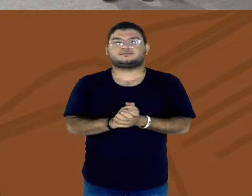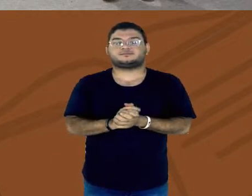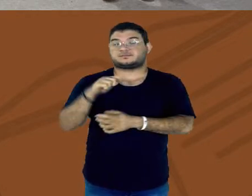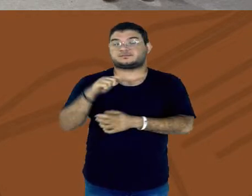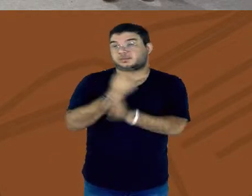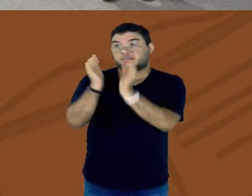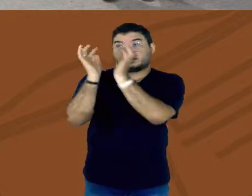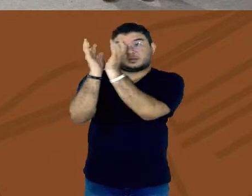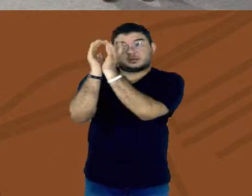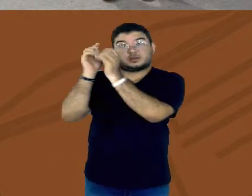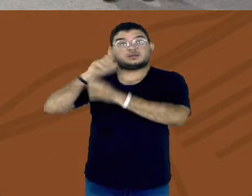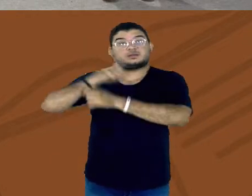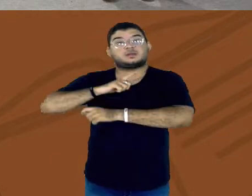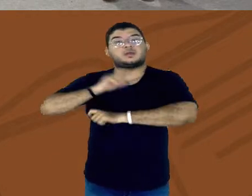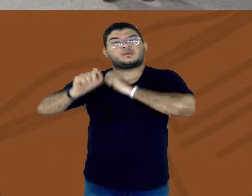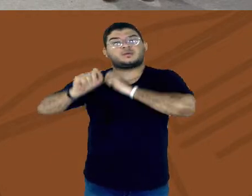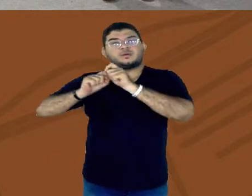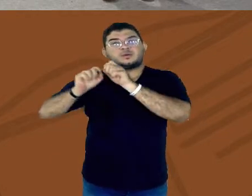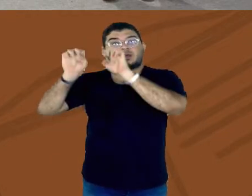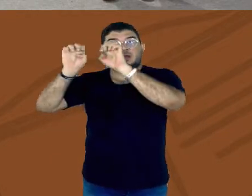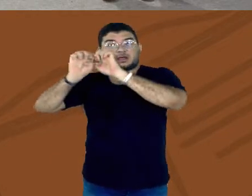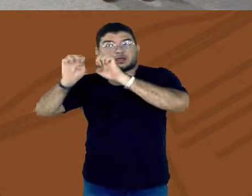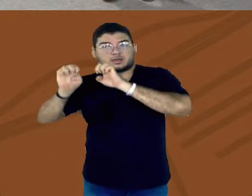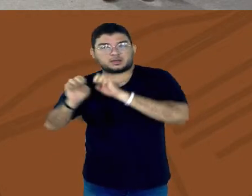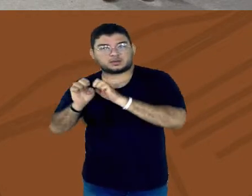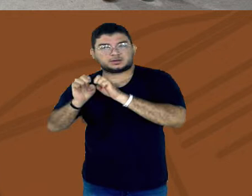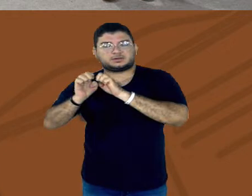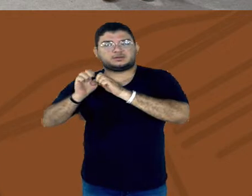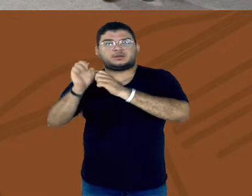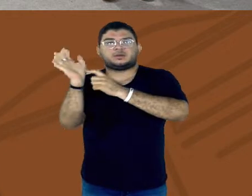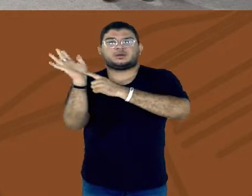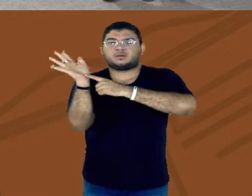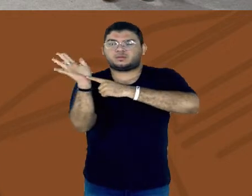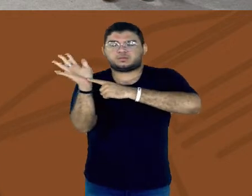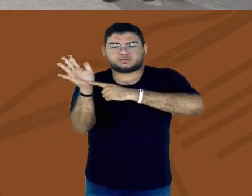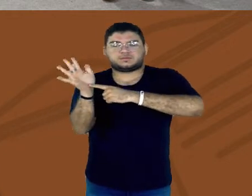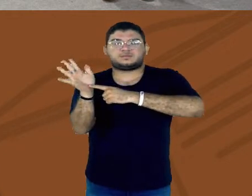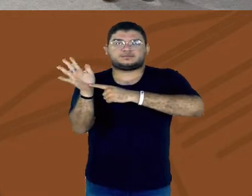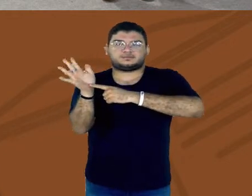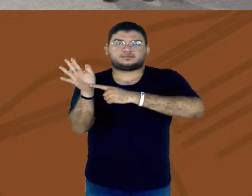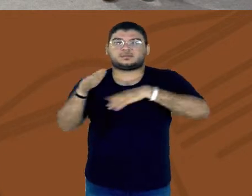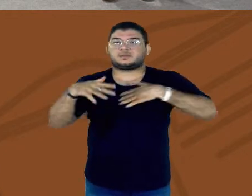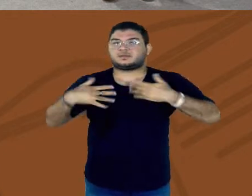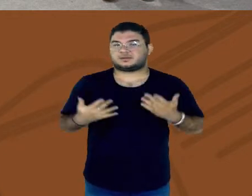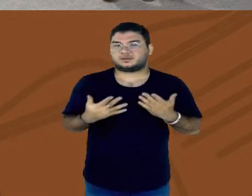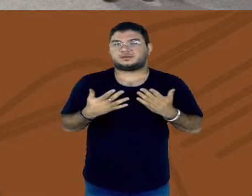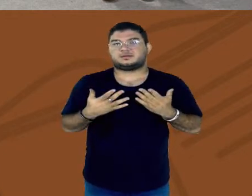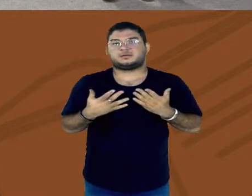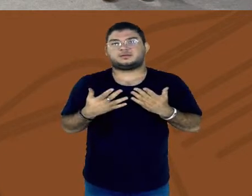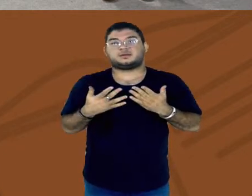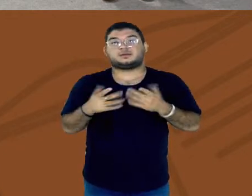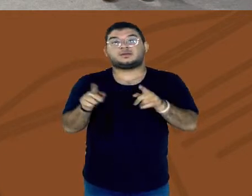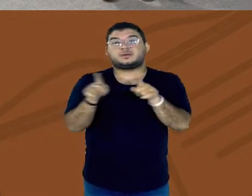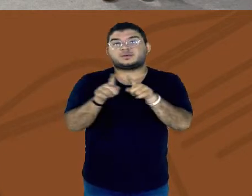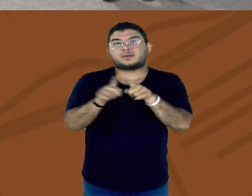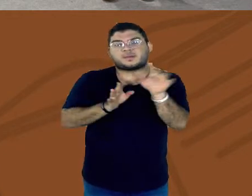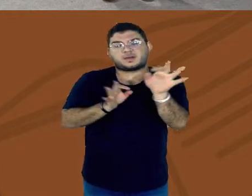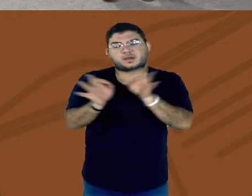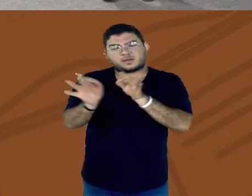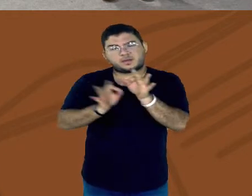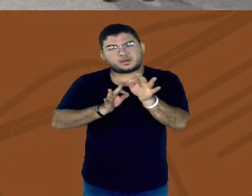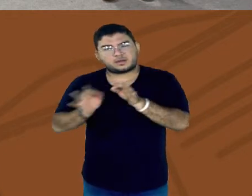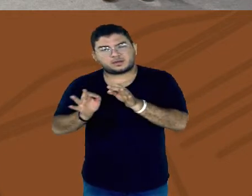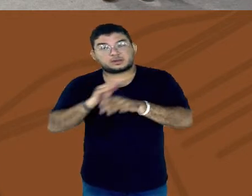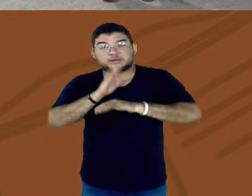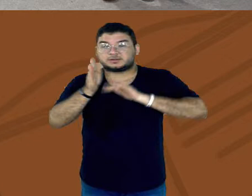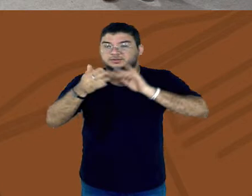ele tem como unidade estrutural principal os neurônios, né? Então, ele vai também coordenar